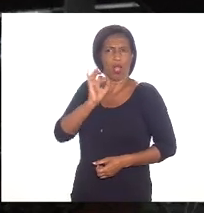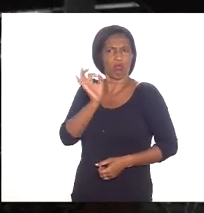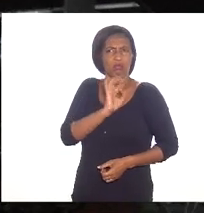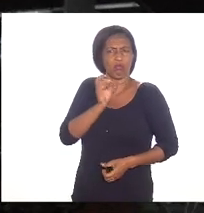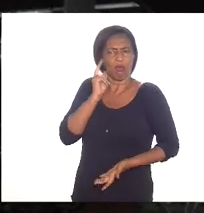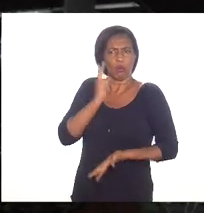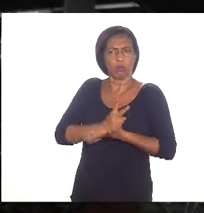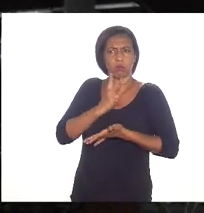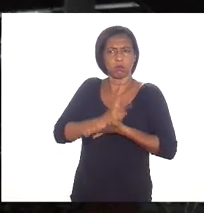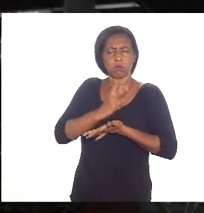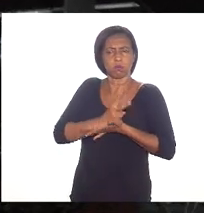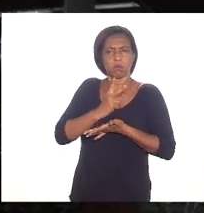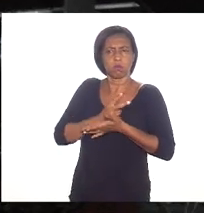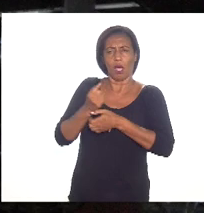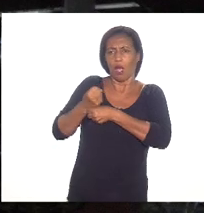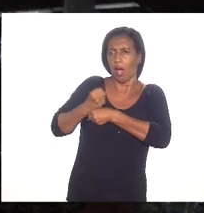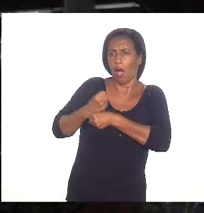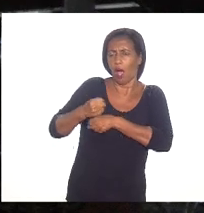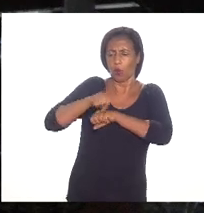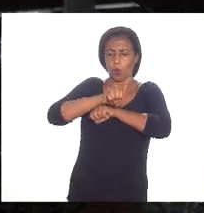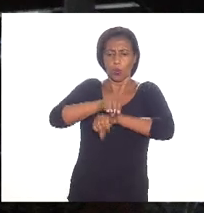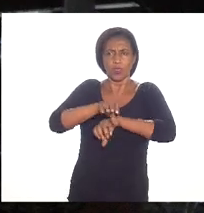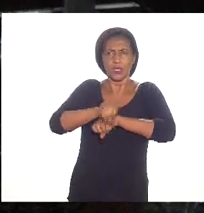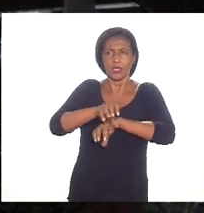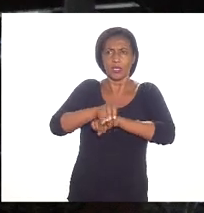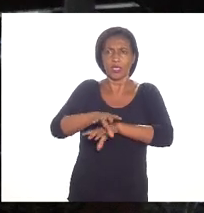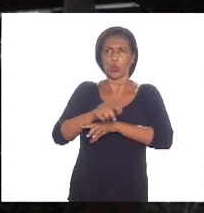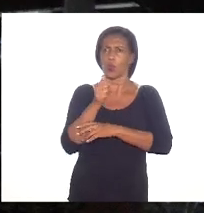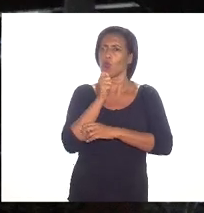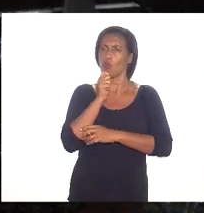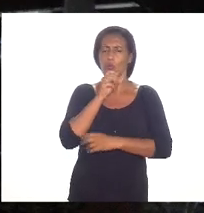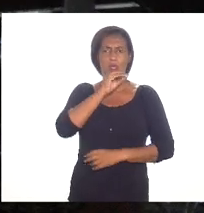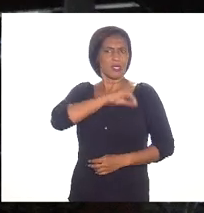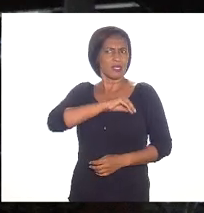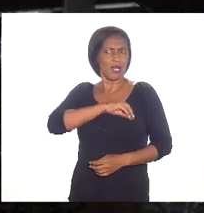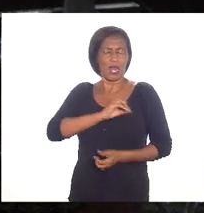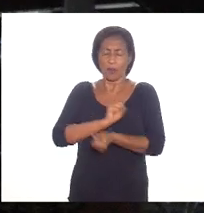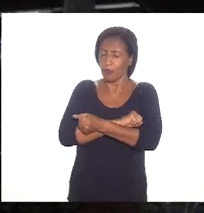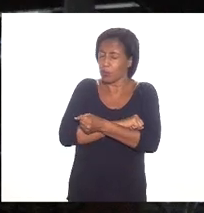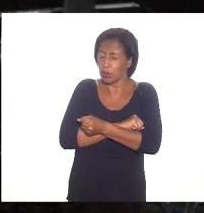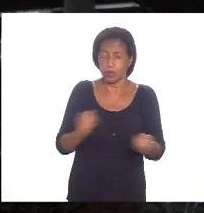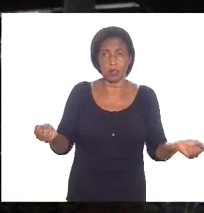É impossível educação sem aumento, é impossível